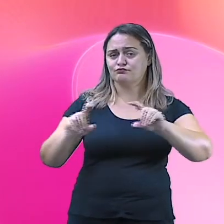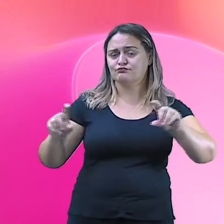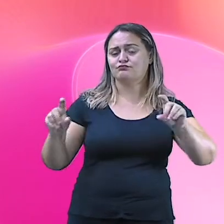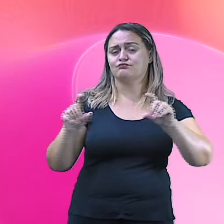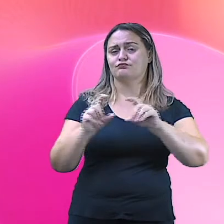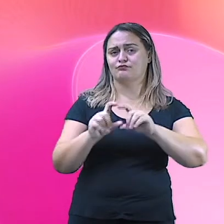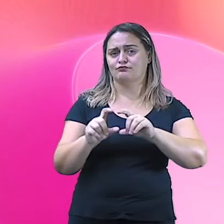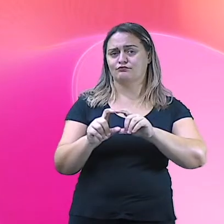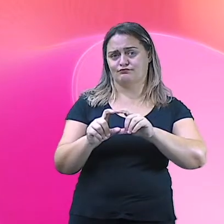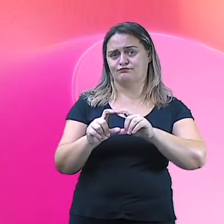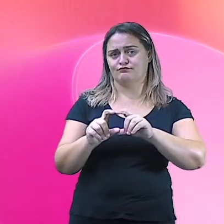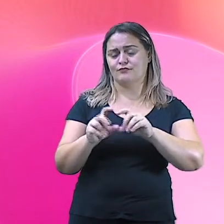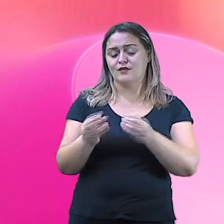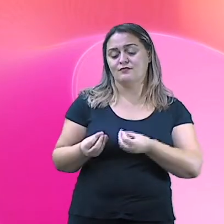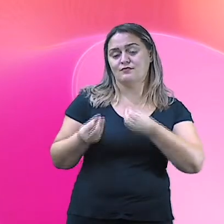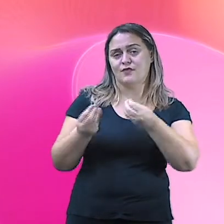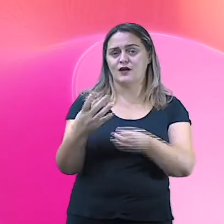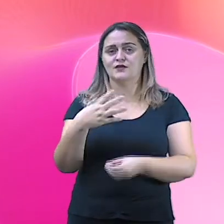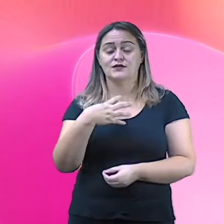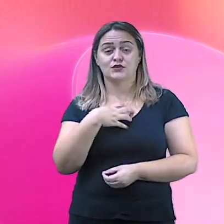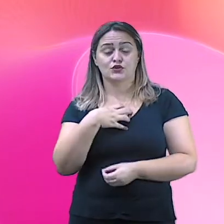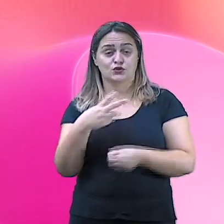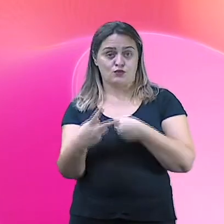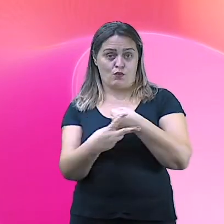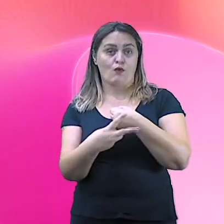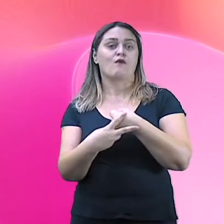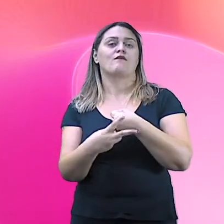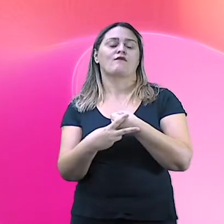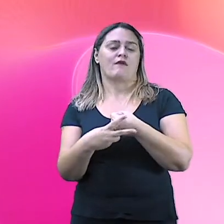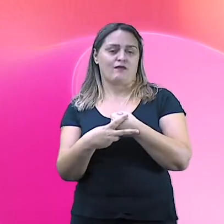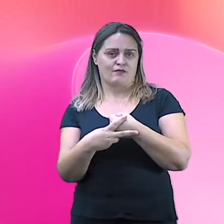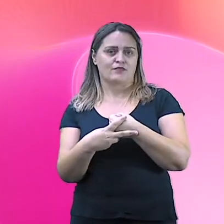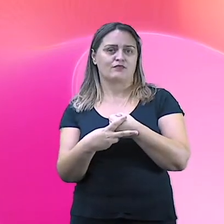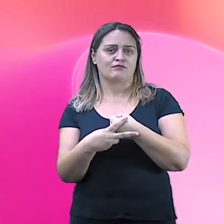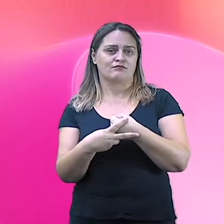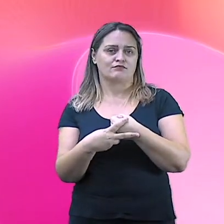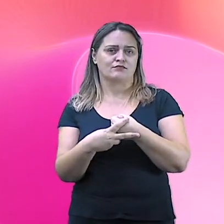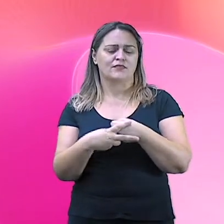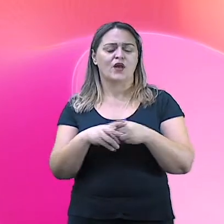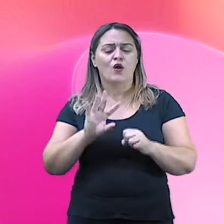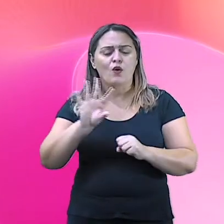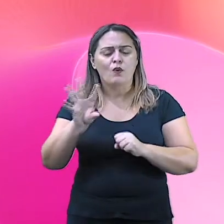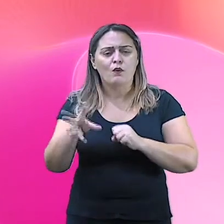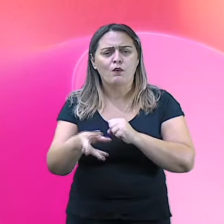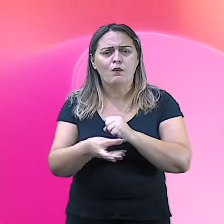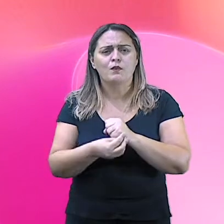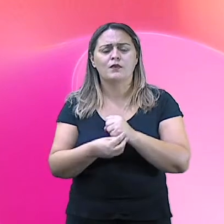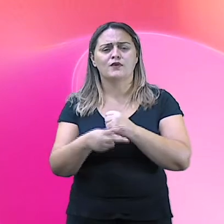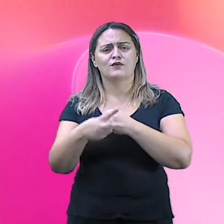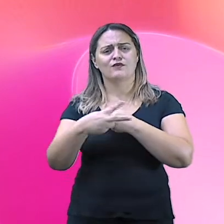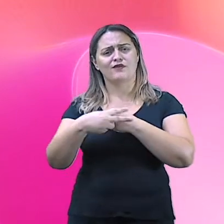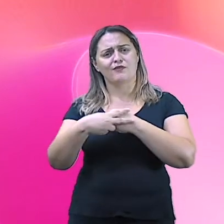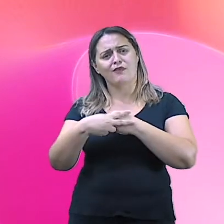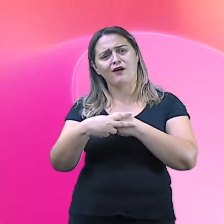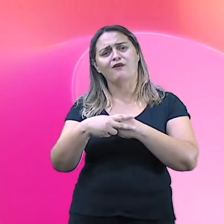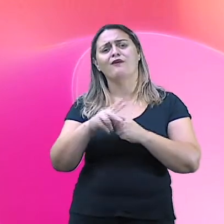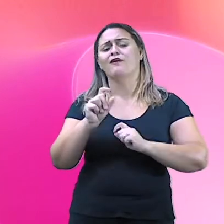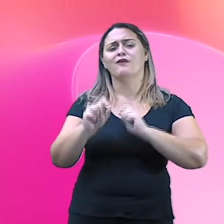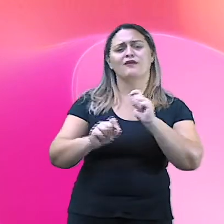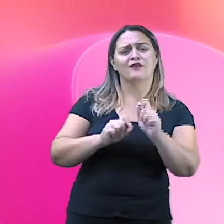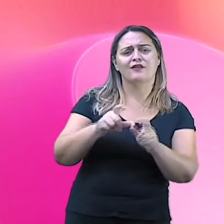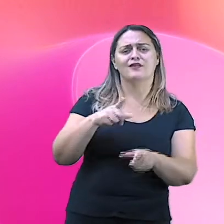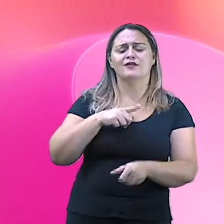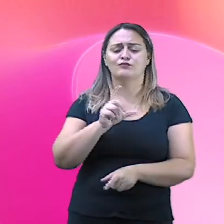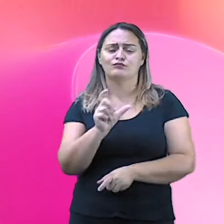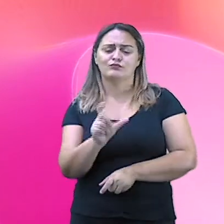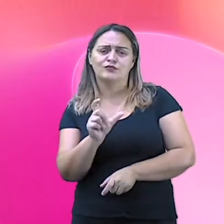um verbo. Isso mesmo! Falar de complemento verbal é incluir os termos objeto